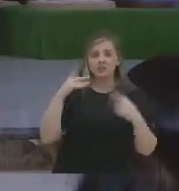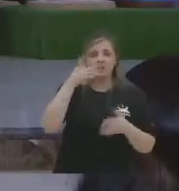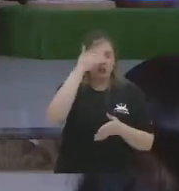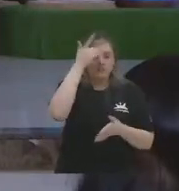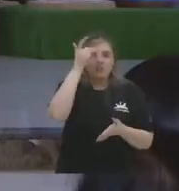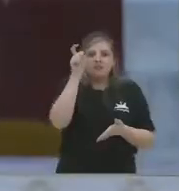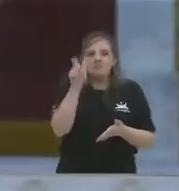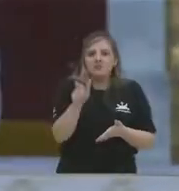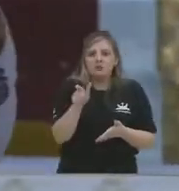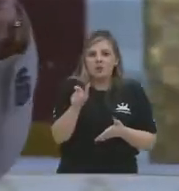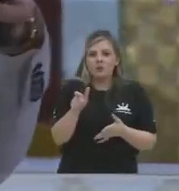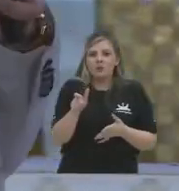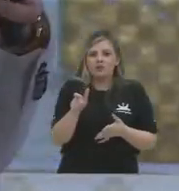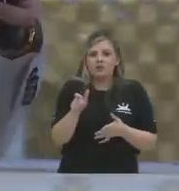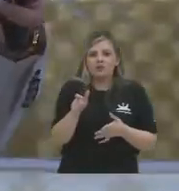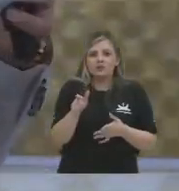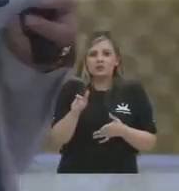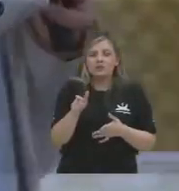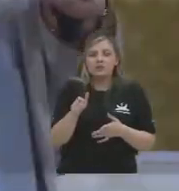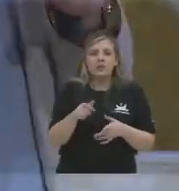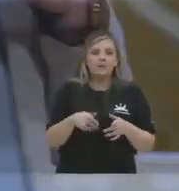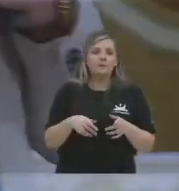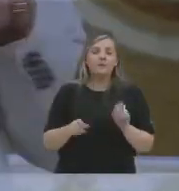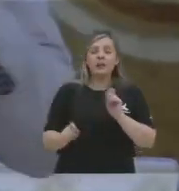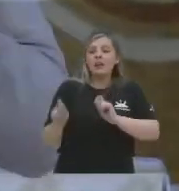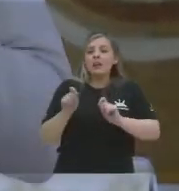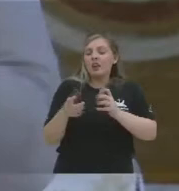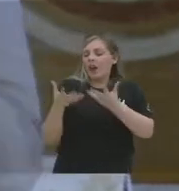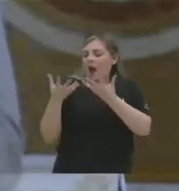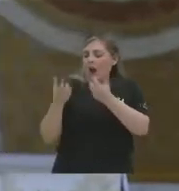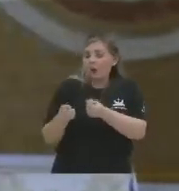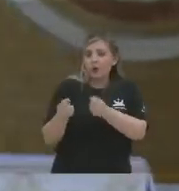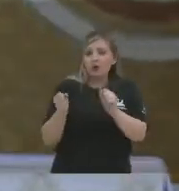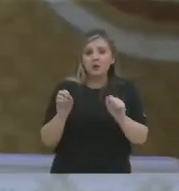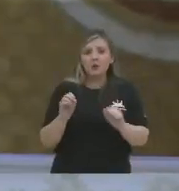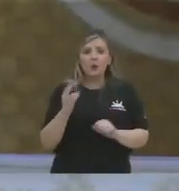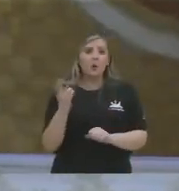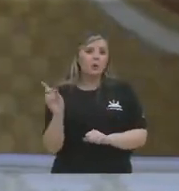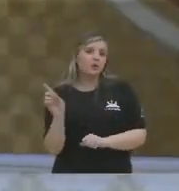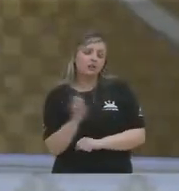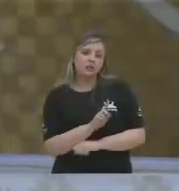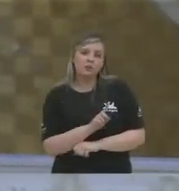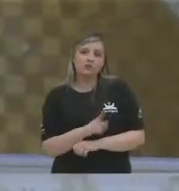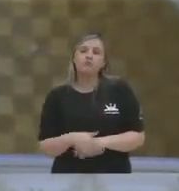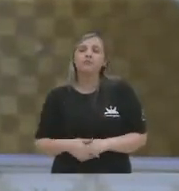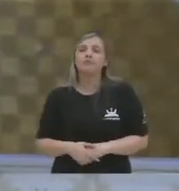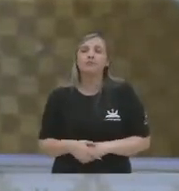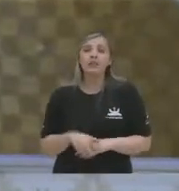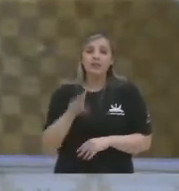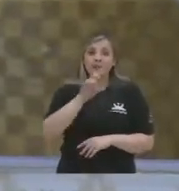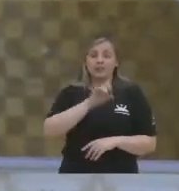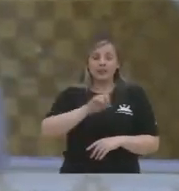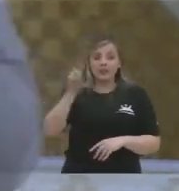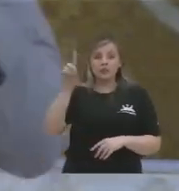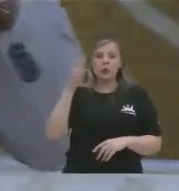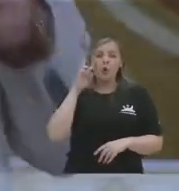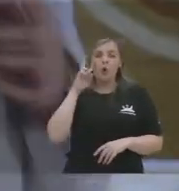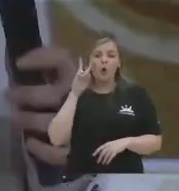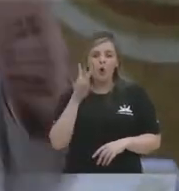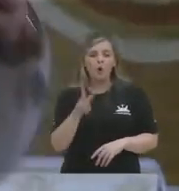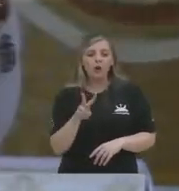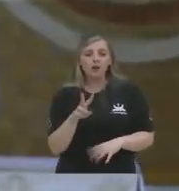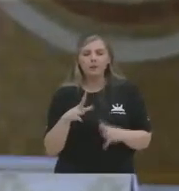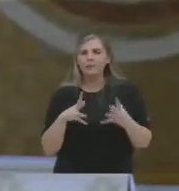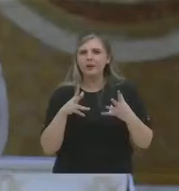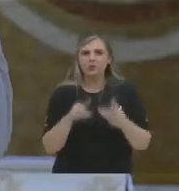da religião e, por exemplo, da nossa busca. Então, Deus está olhando para todos e sustentando